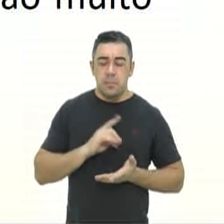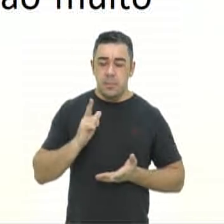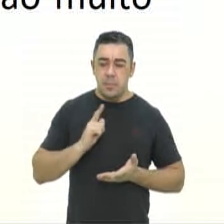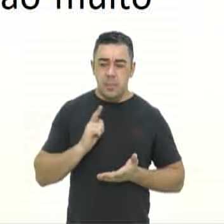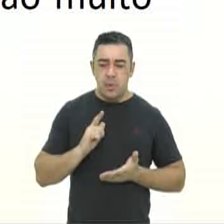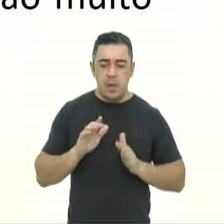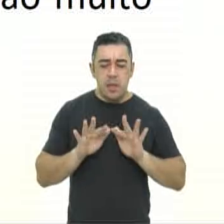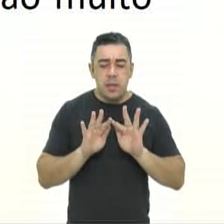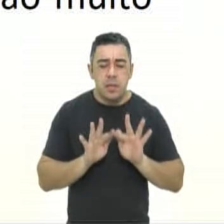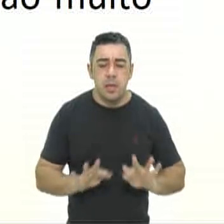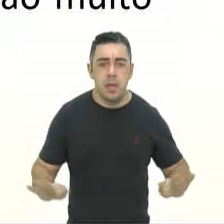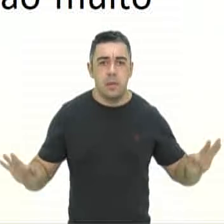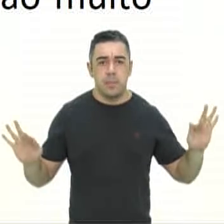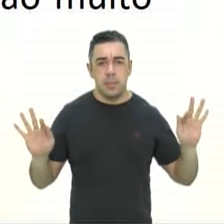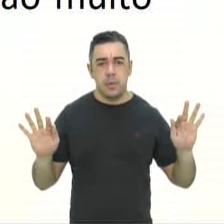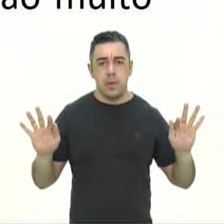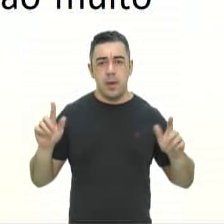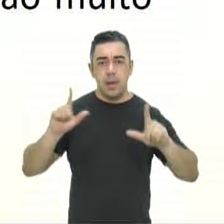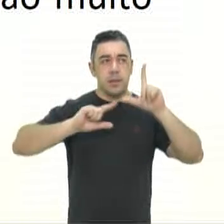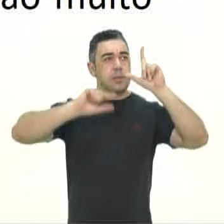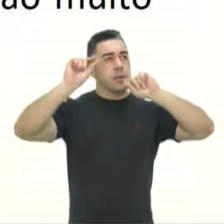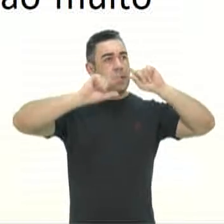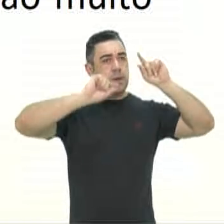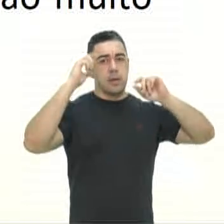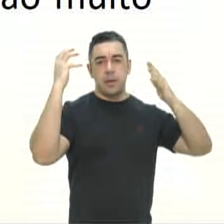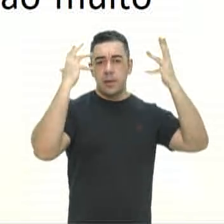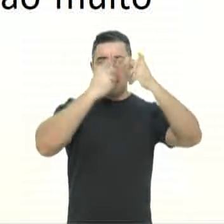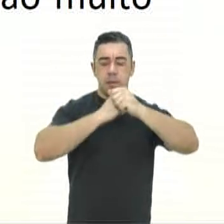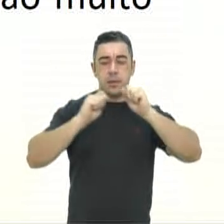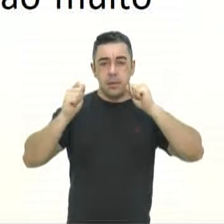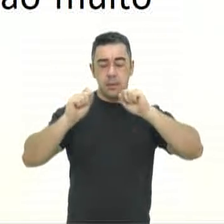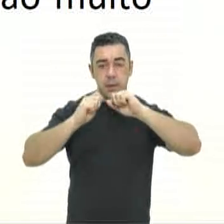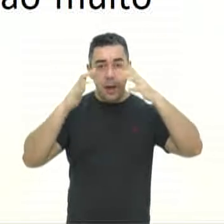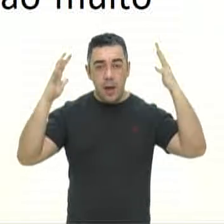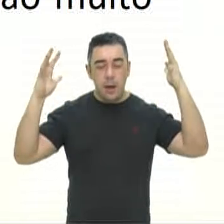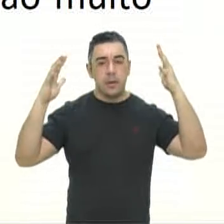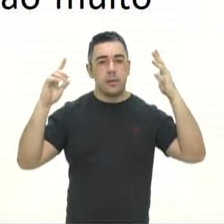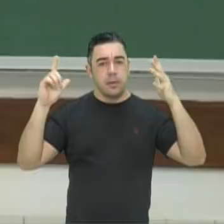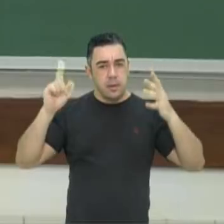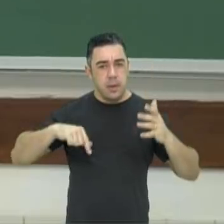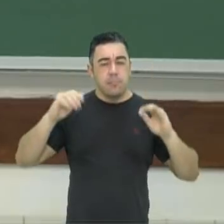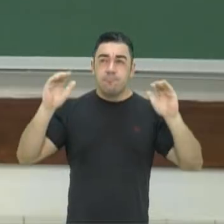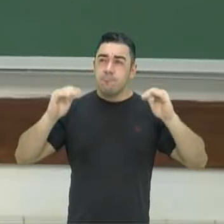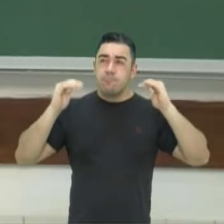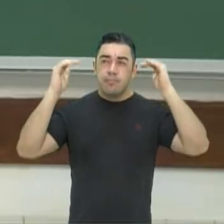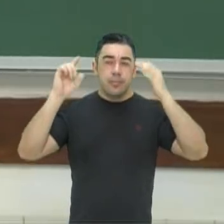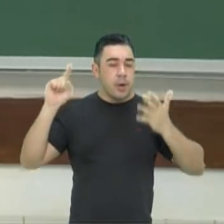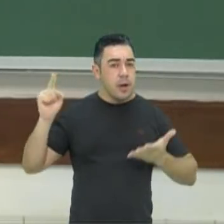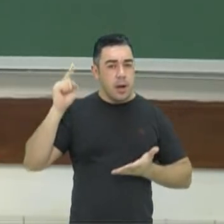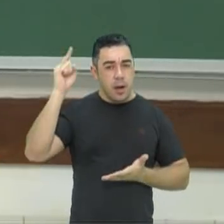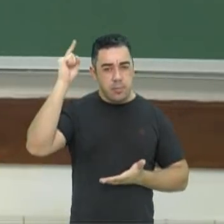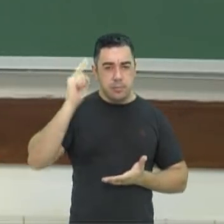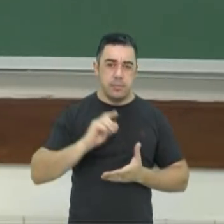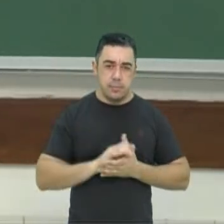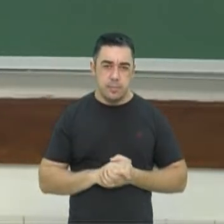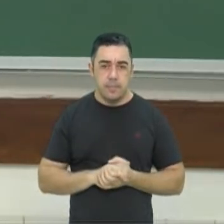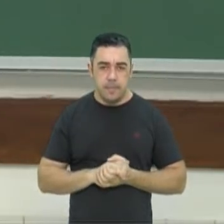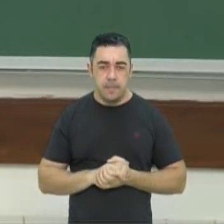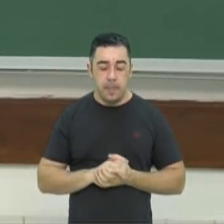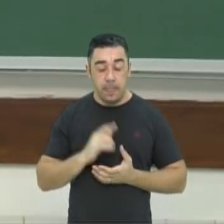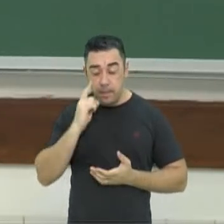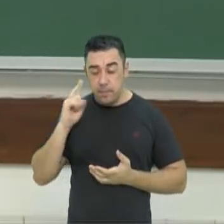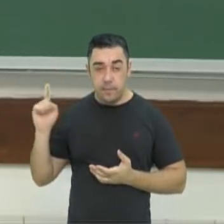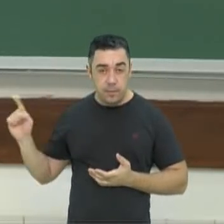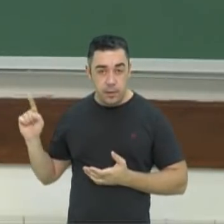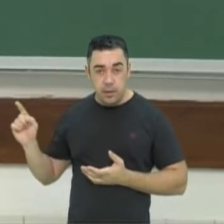baixo. As estrelas são muito distintas e muito claras e altíssimas. Então, nós vemos ali